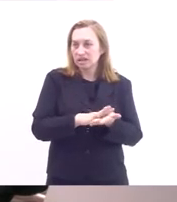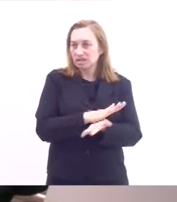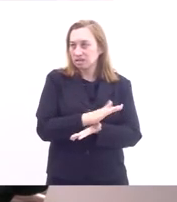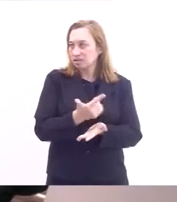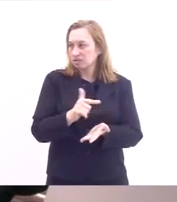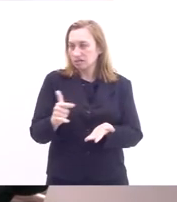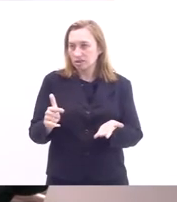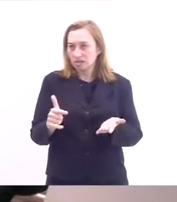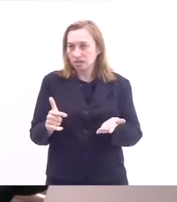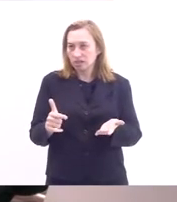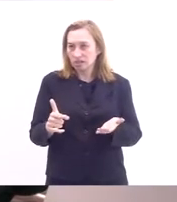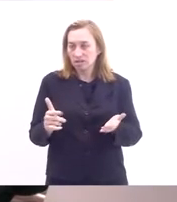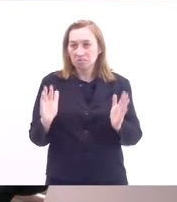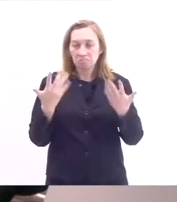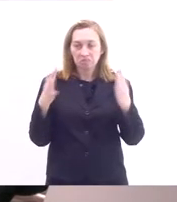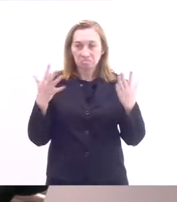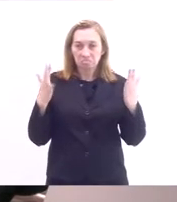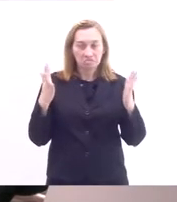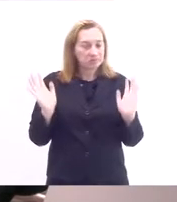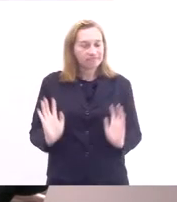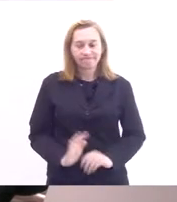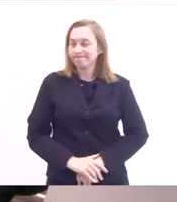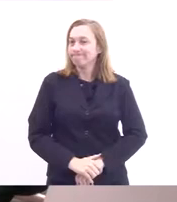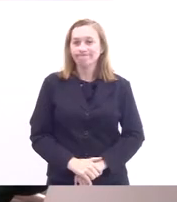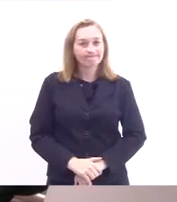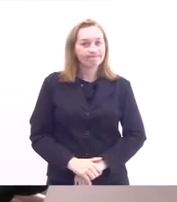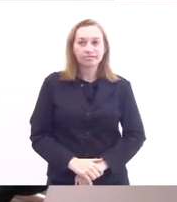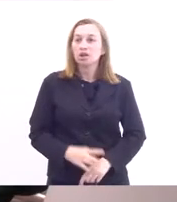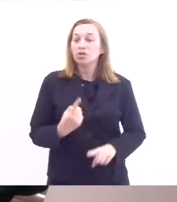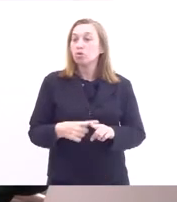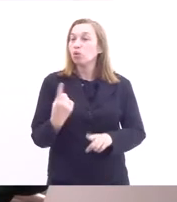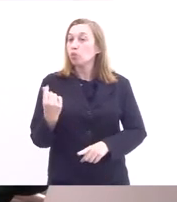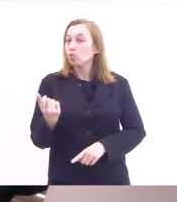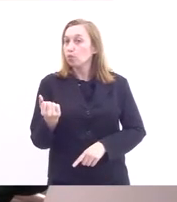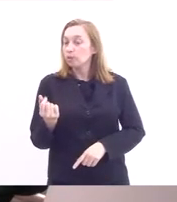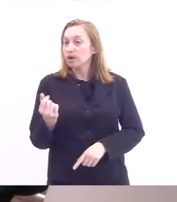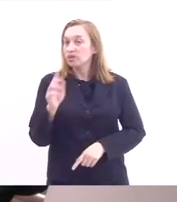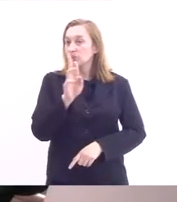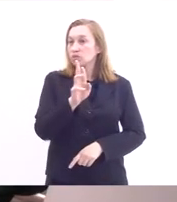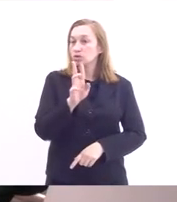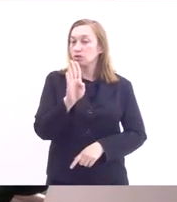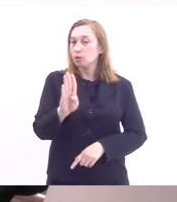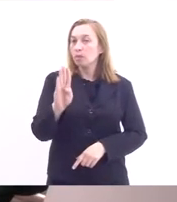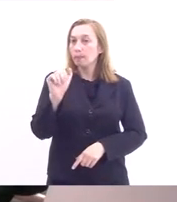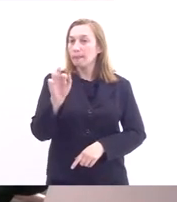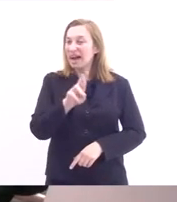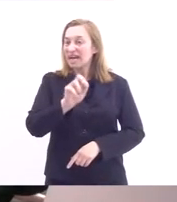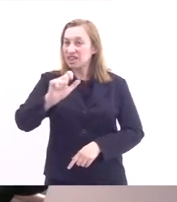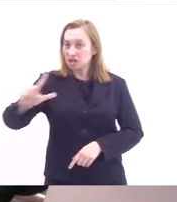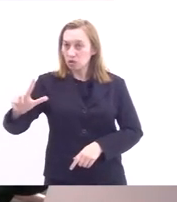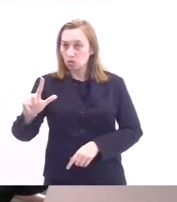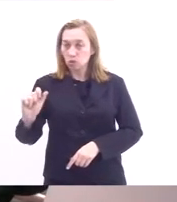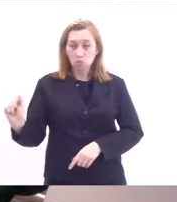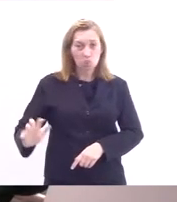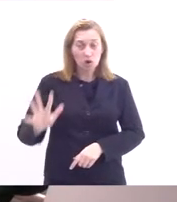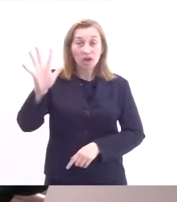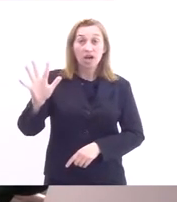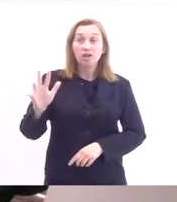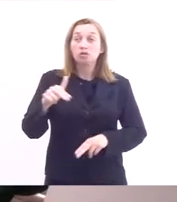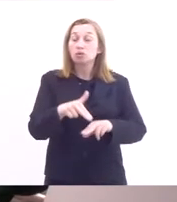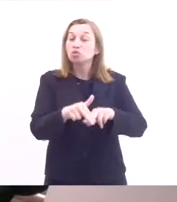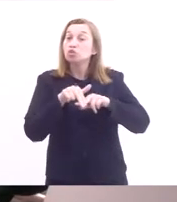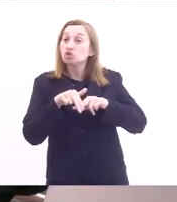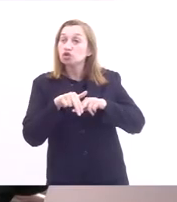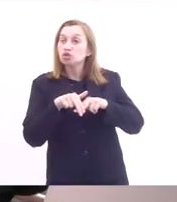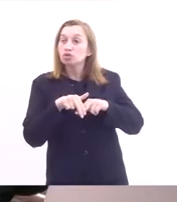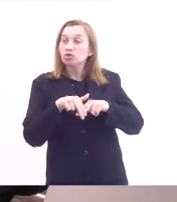estruturalmente a comemorar, né? Porque o preço do barril está no patamar que está, devido à